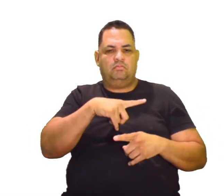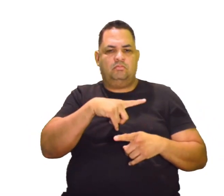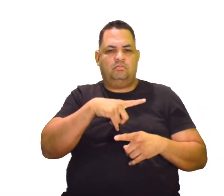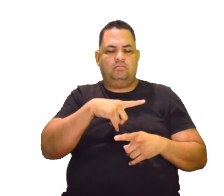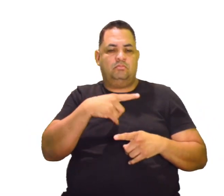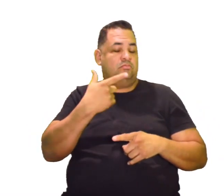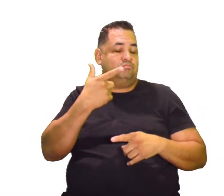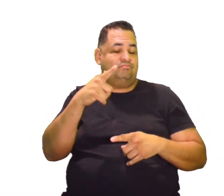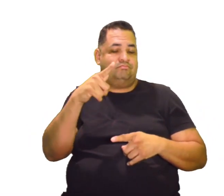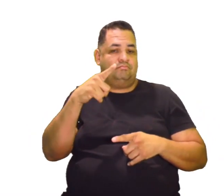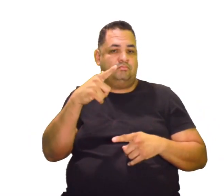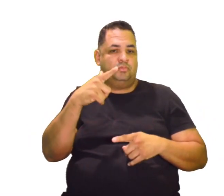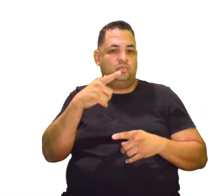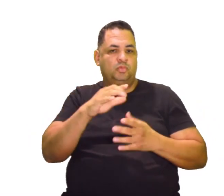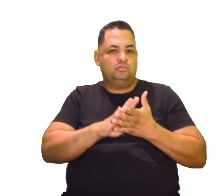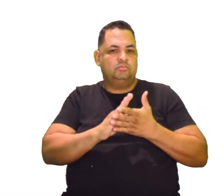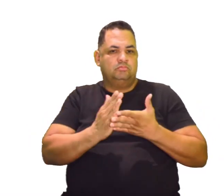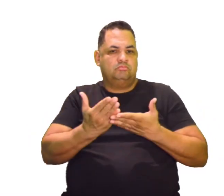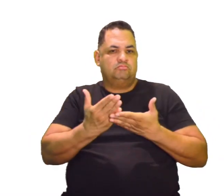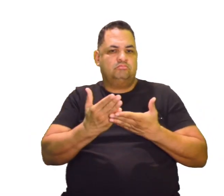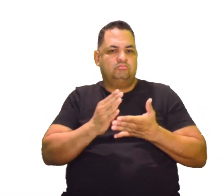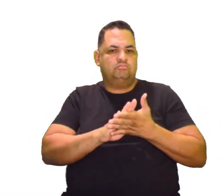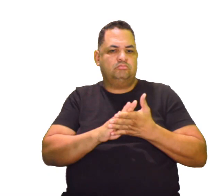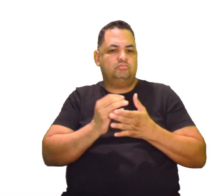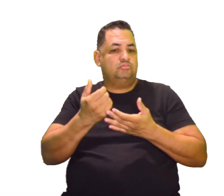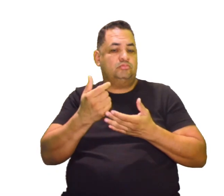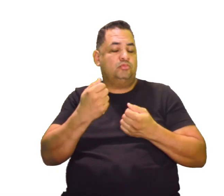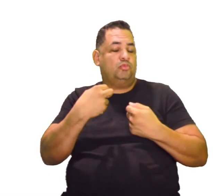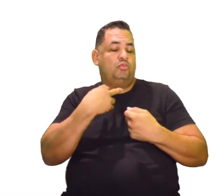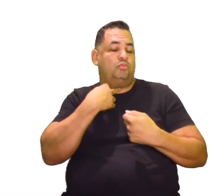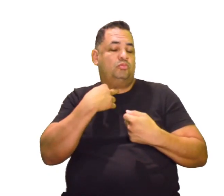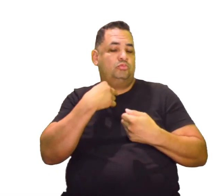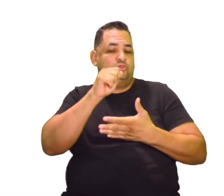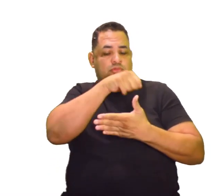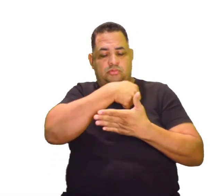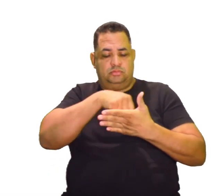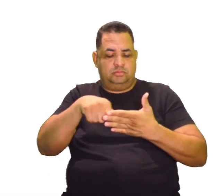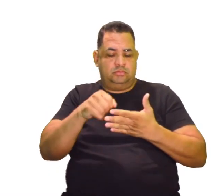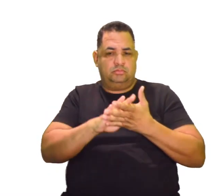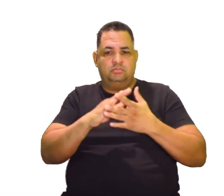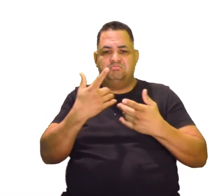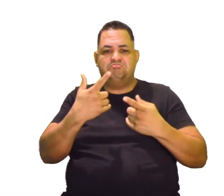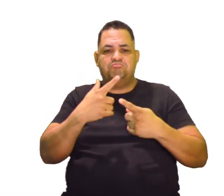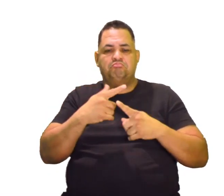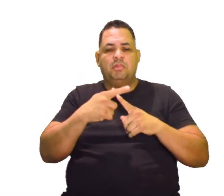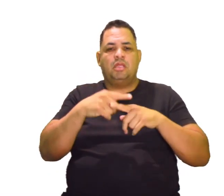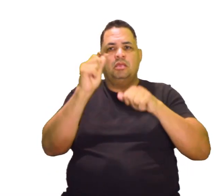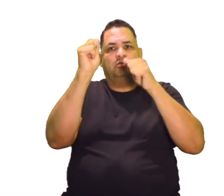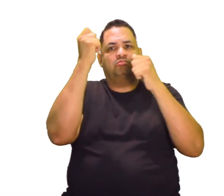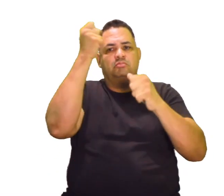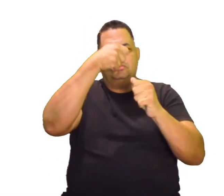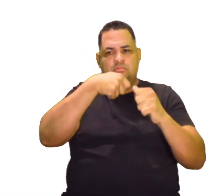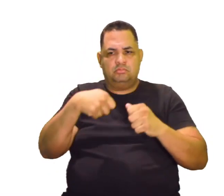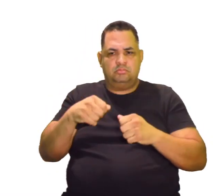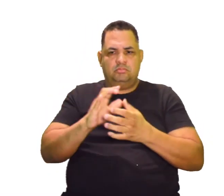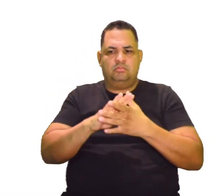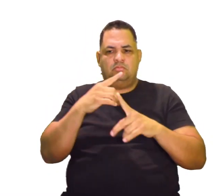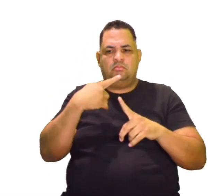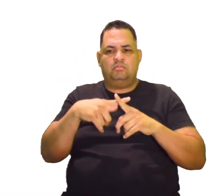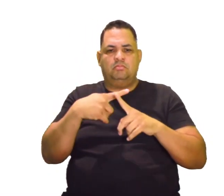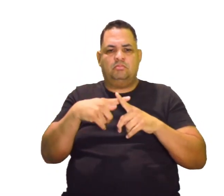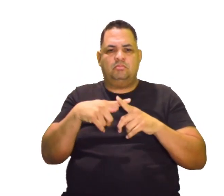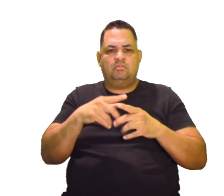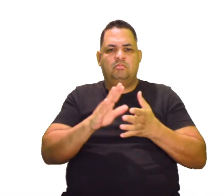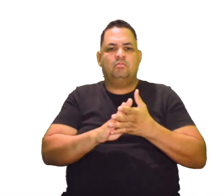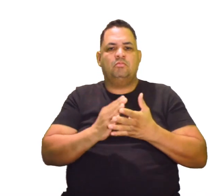não possuíam autonomia sobre o que faziam, né, sobre o que pintavam, esculpia, porque era feito a mando de